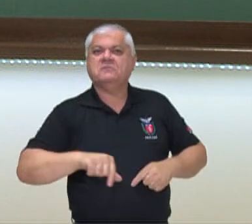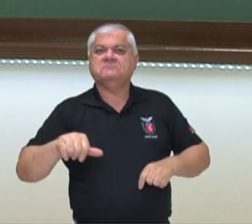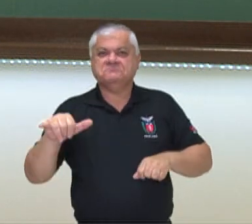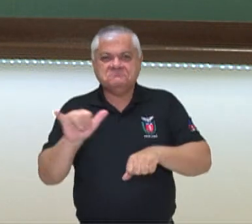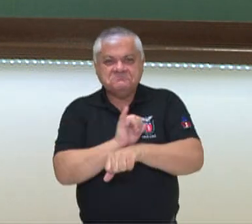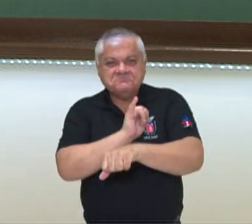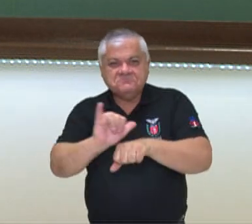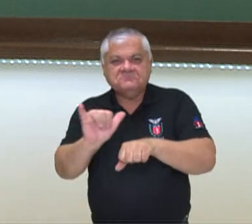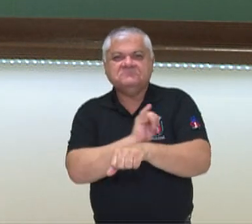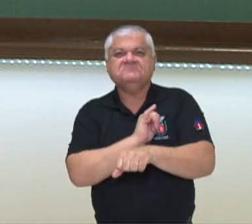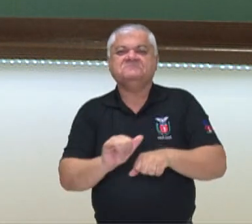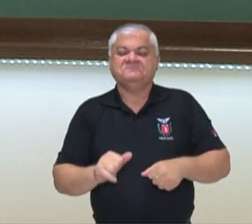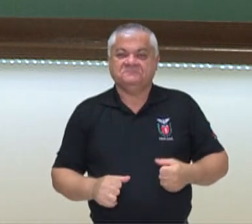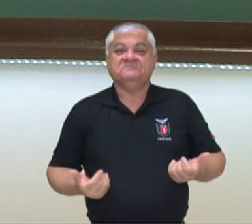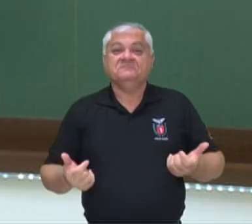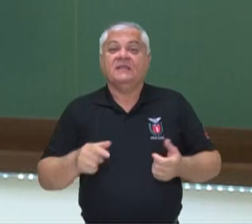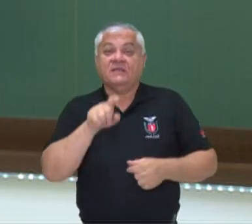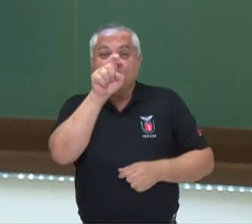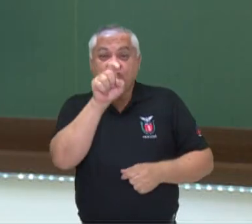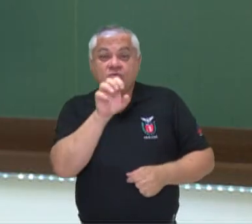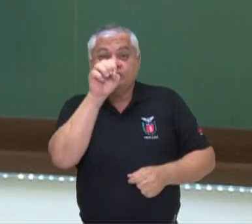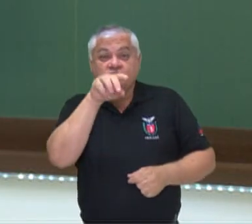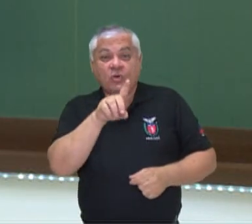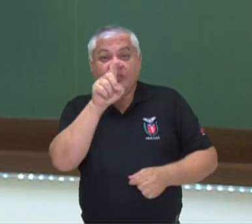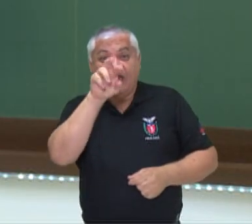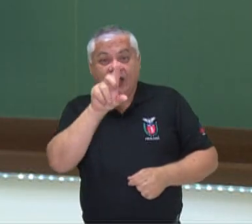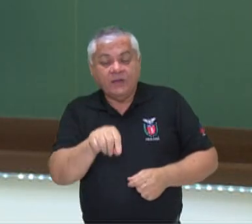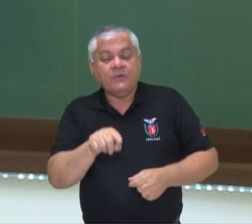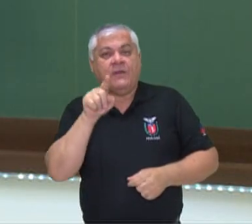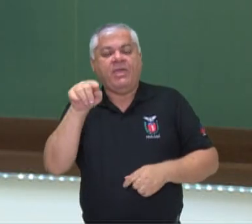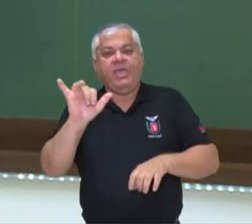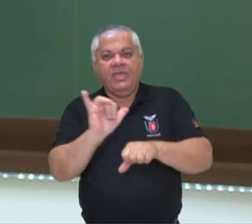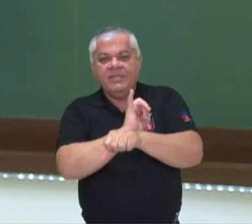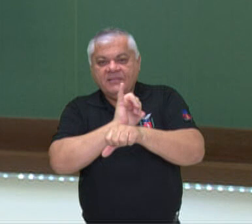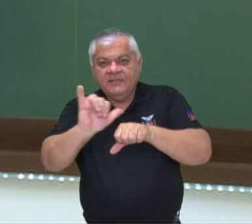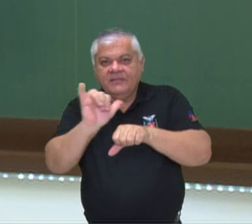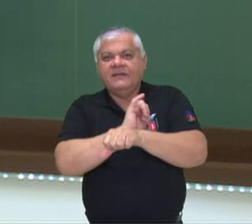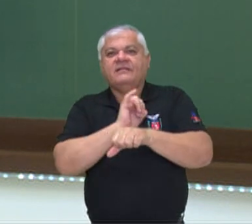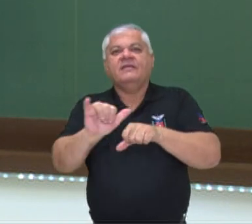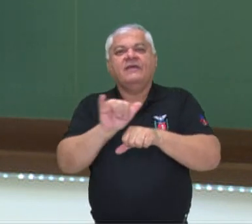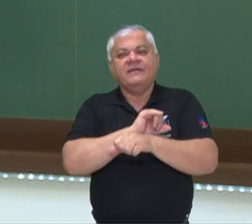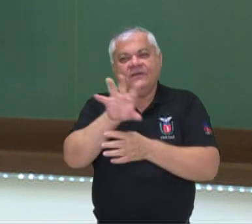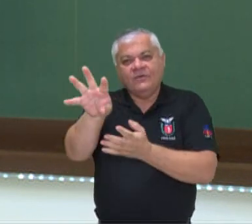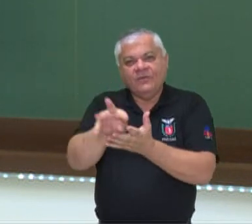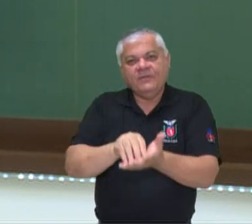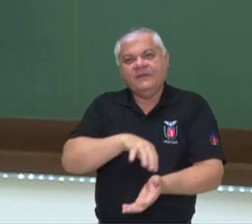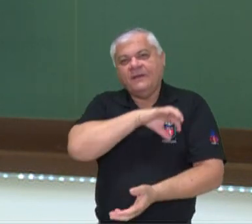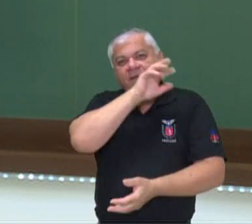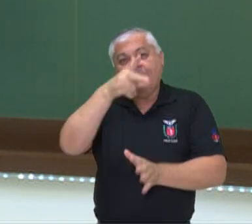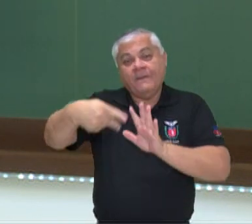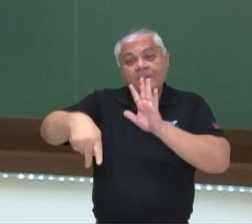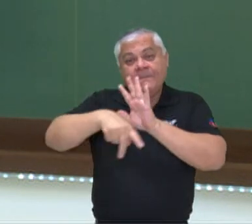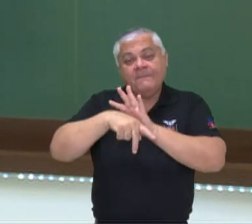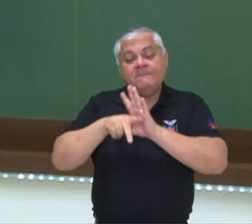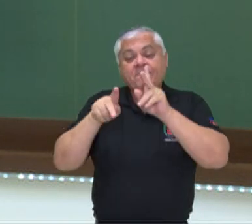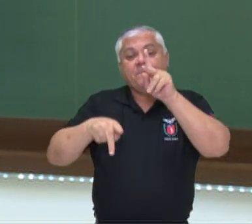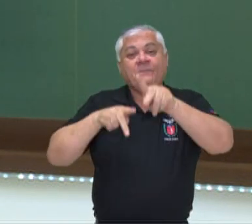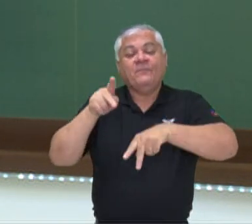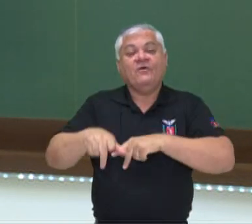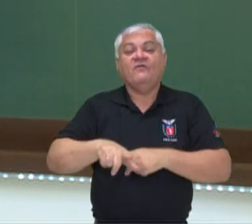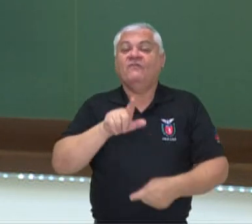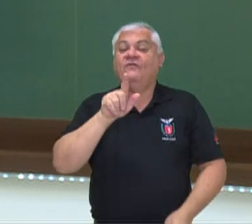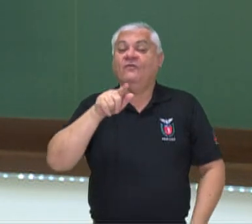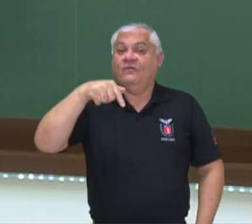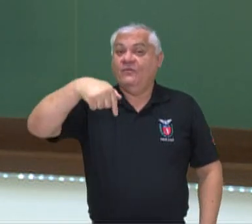dessa flecha, tá? Então o Shondaro, como eu falei para vocês, ela é uma luta tradicional do povo Guarani. O povo Guarani foi